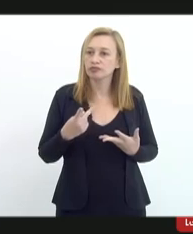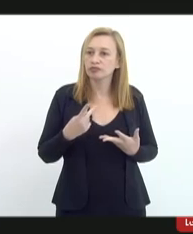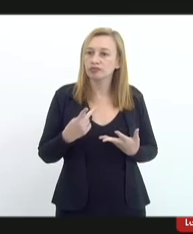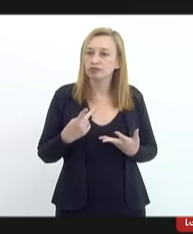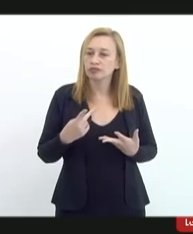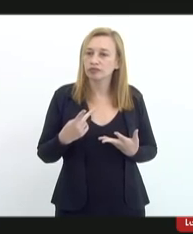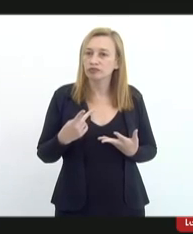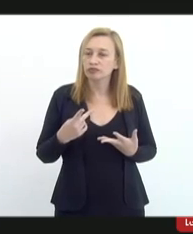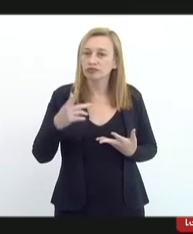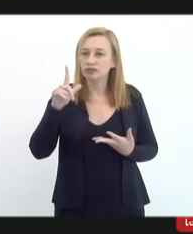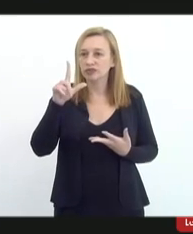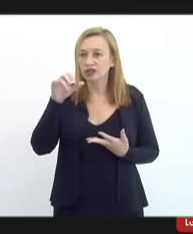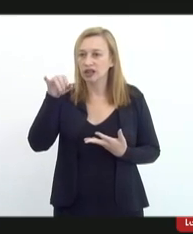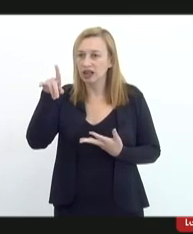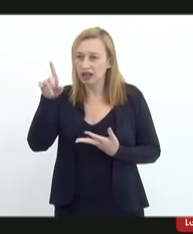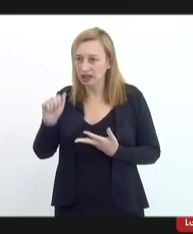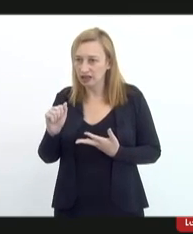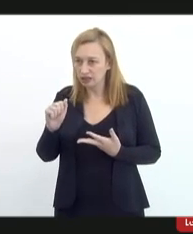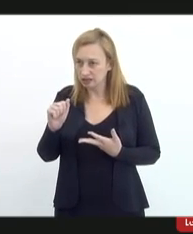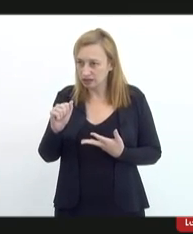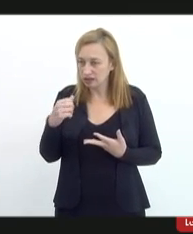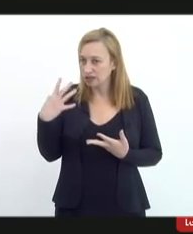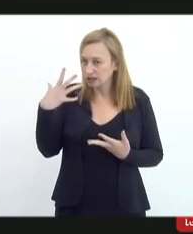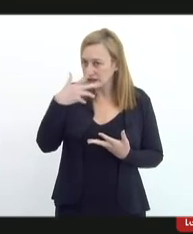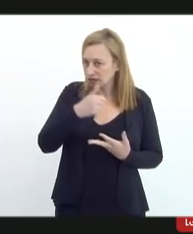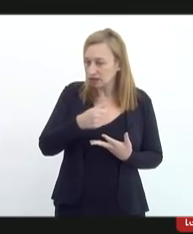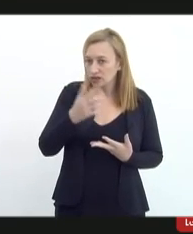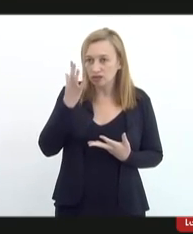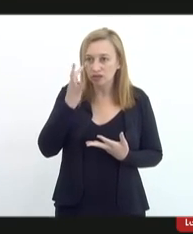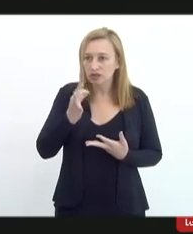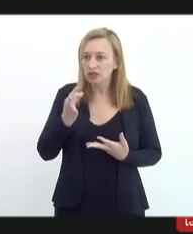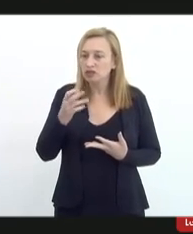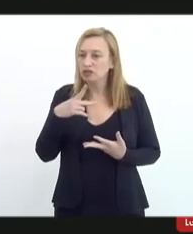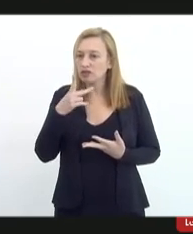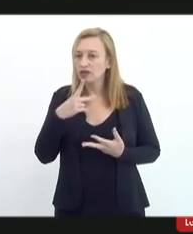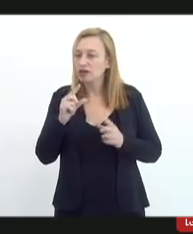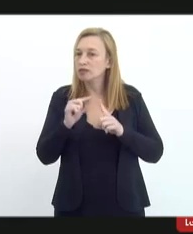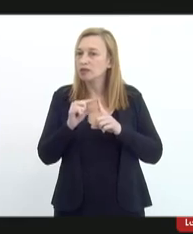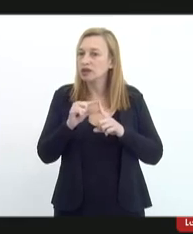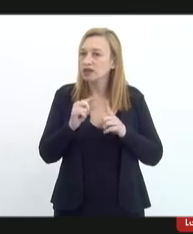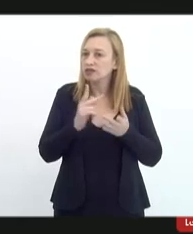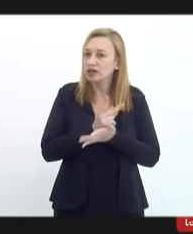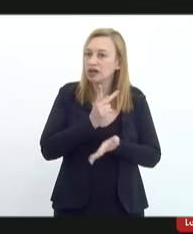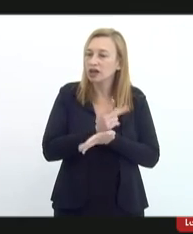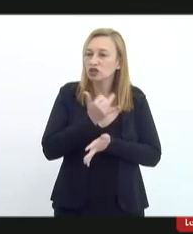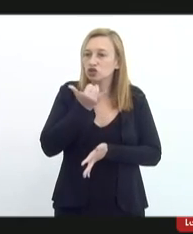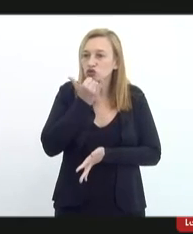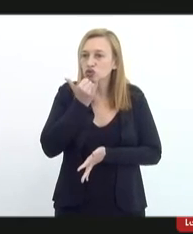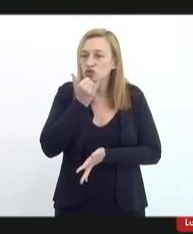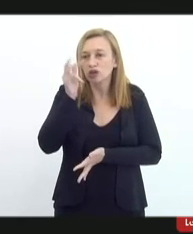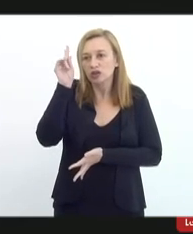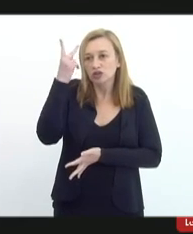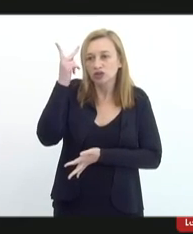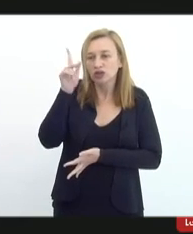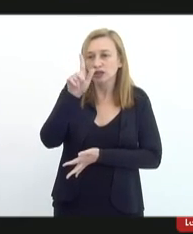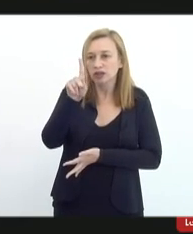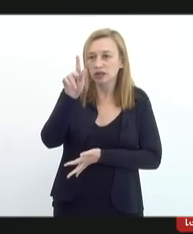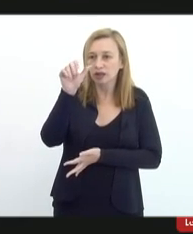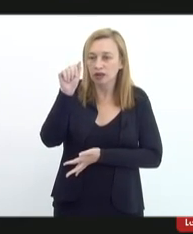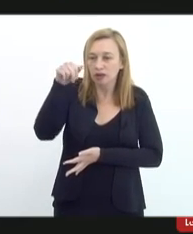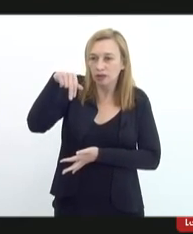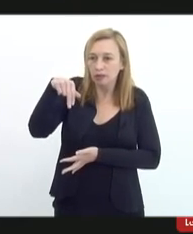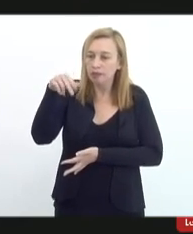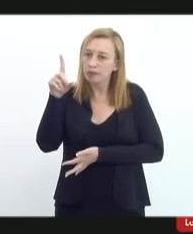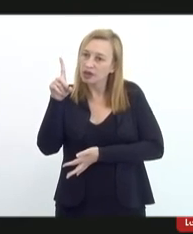essa bela lenda, se é que é assim, se eu estiver usando o termo errado, me desculpe, me lembra um pouco também a história de Pandora, que é